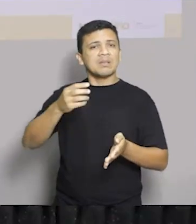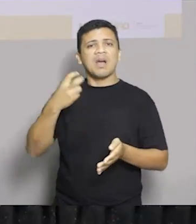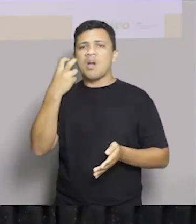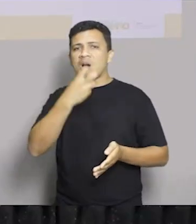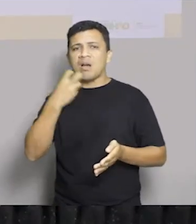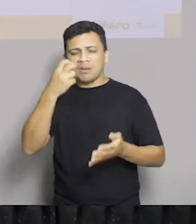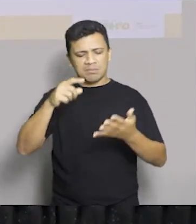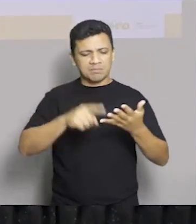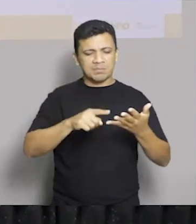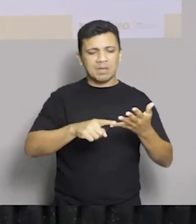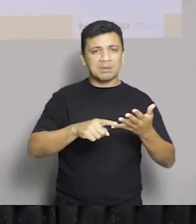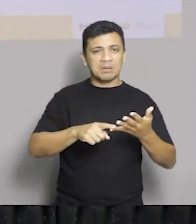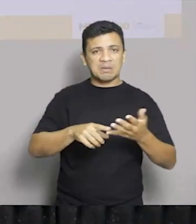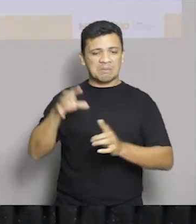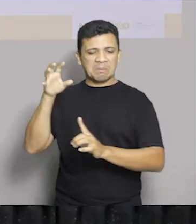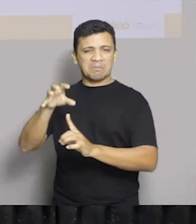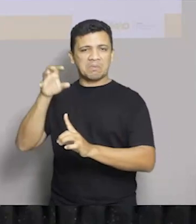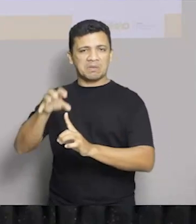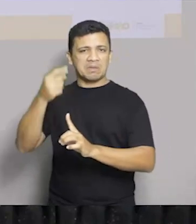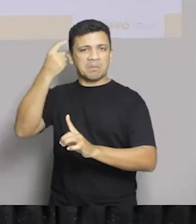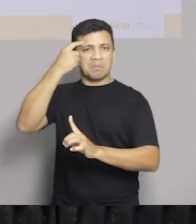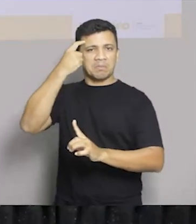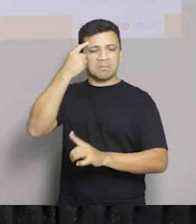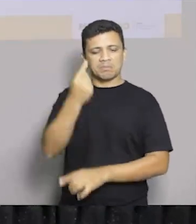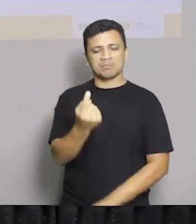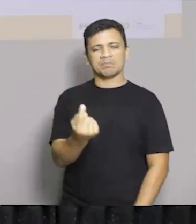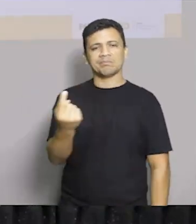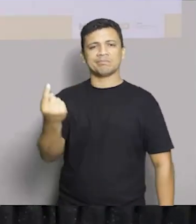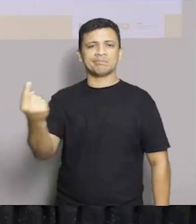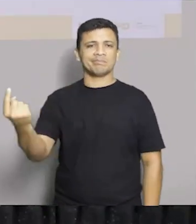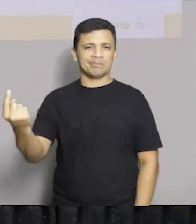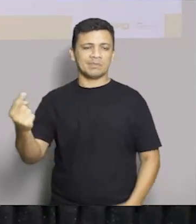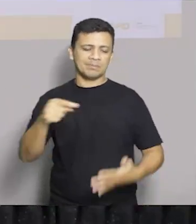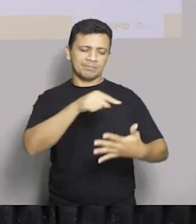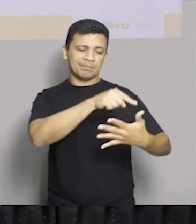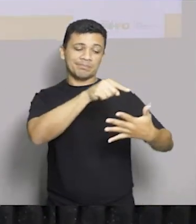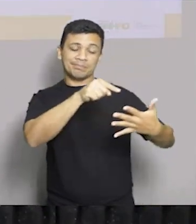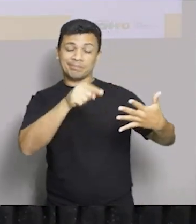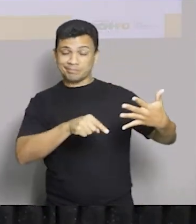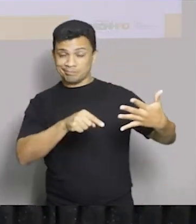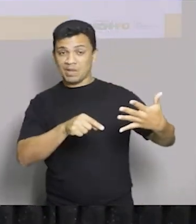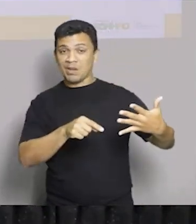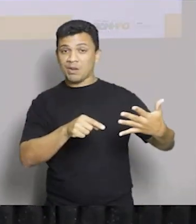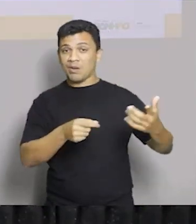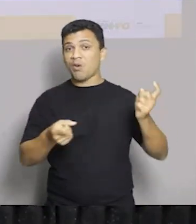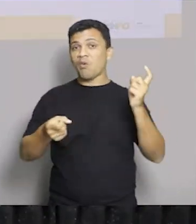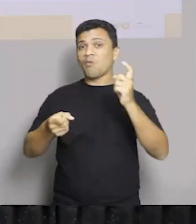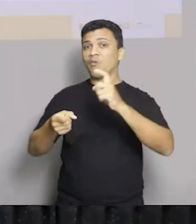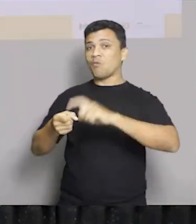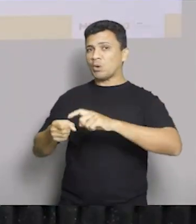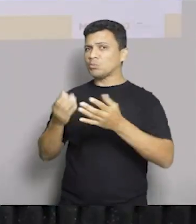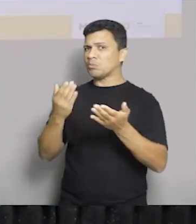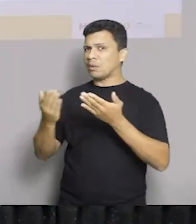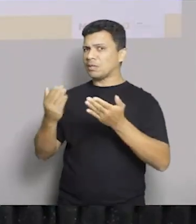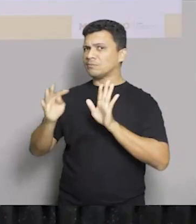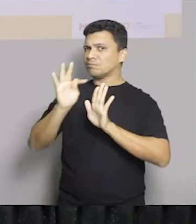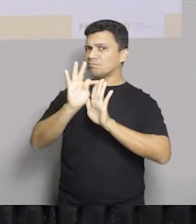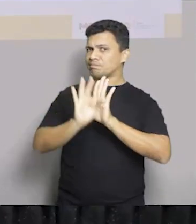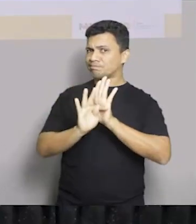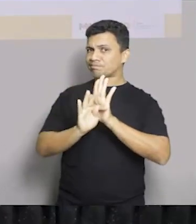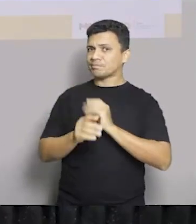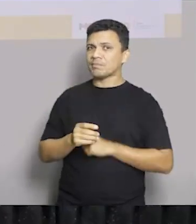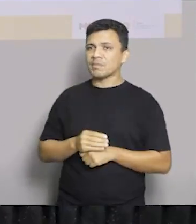individuais então eu tenho aqui algumas opções volto para o texto para analisar aqui no começo